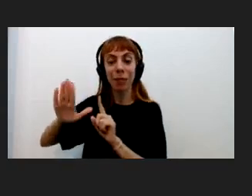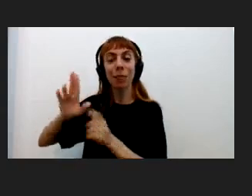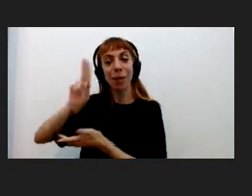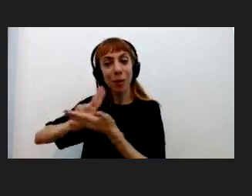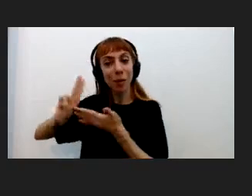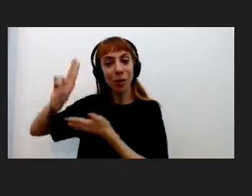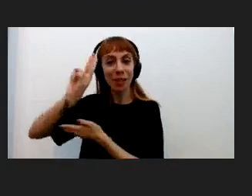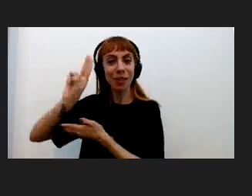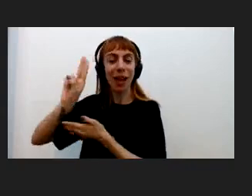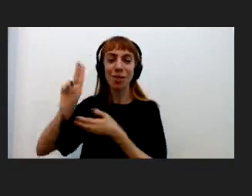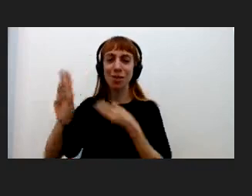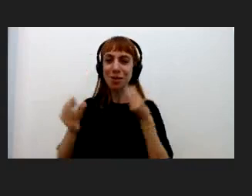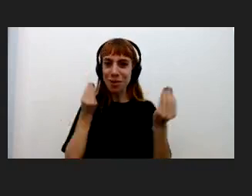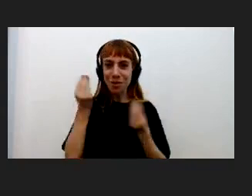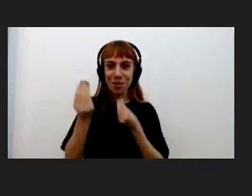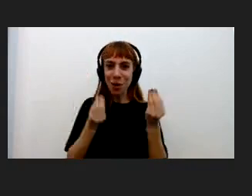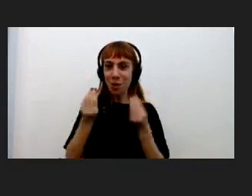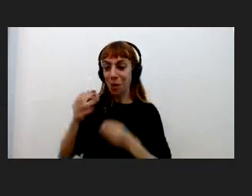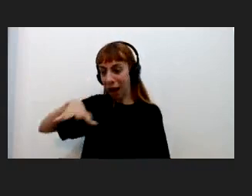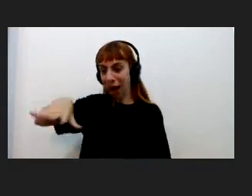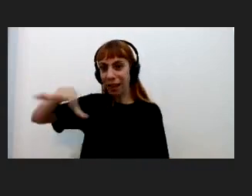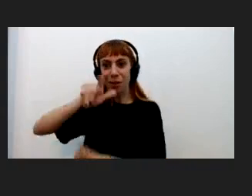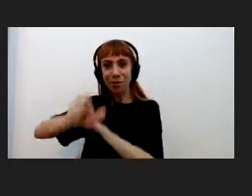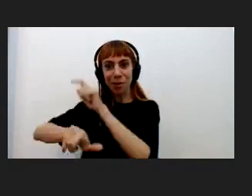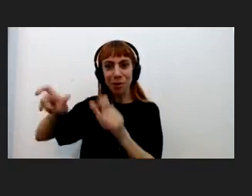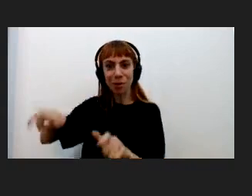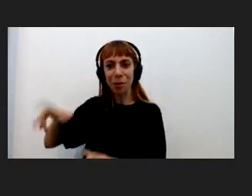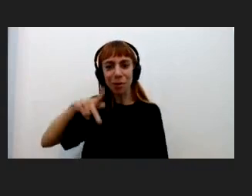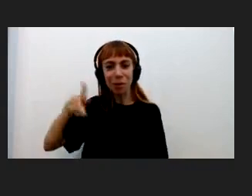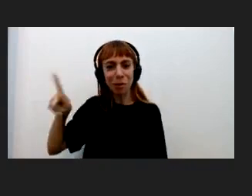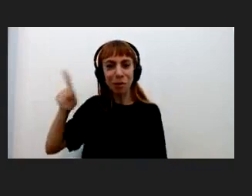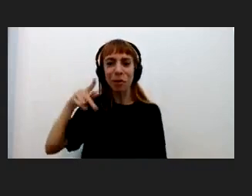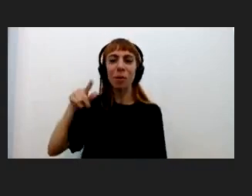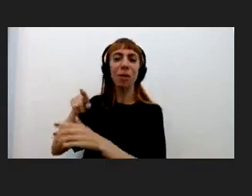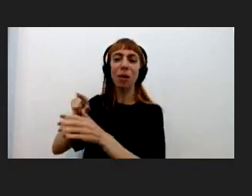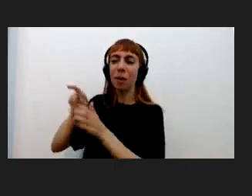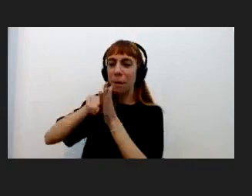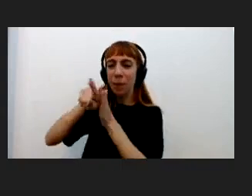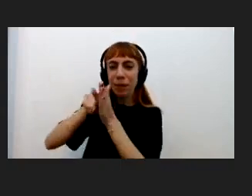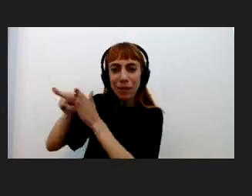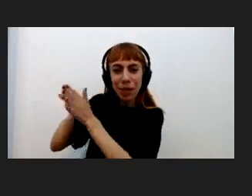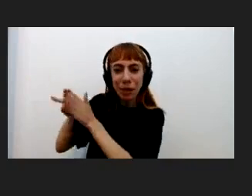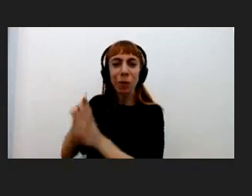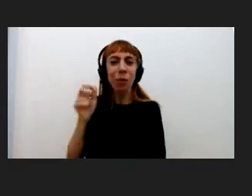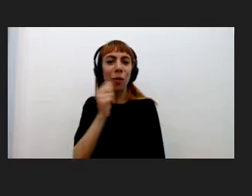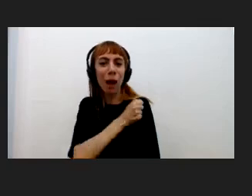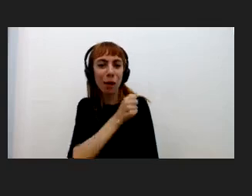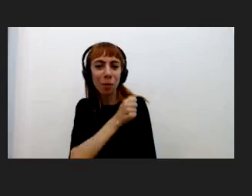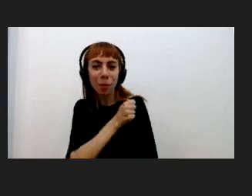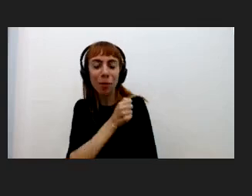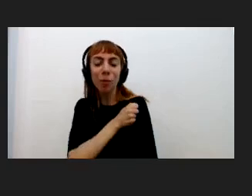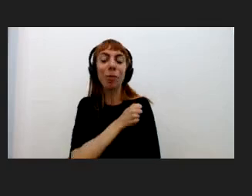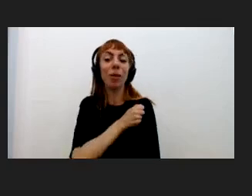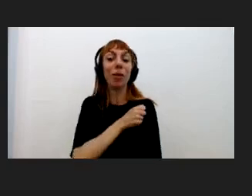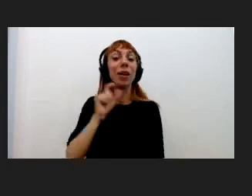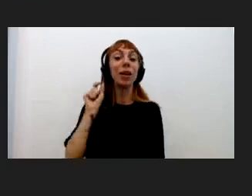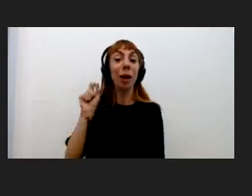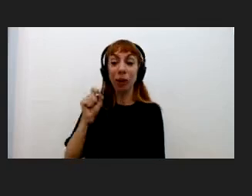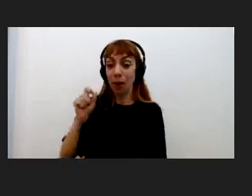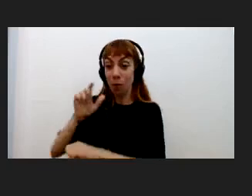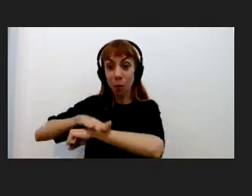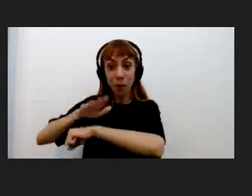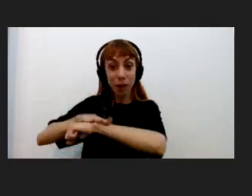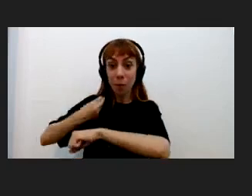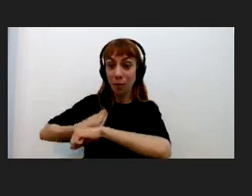professores, estudantes que estavam ali cedendo o próprio tempo para